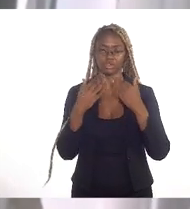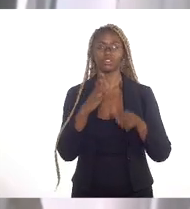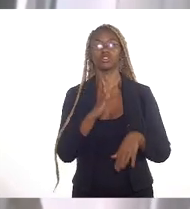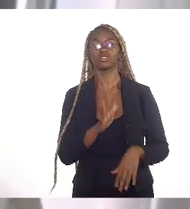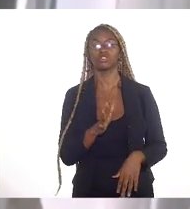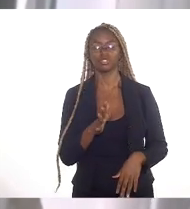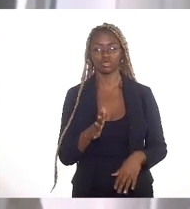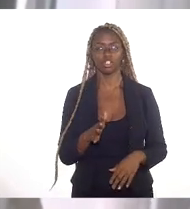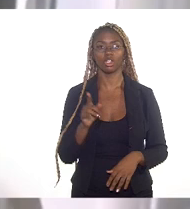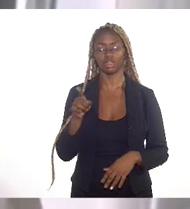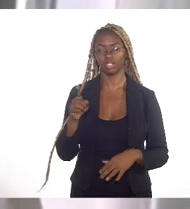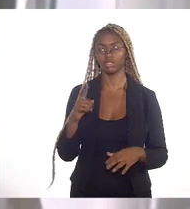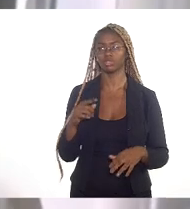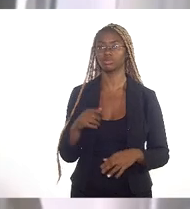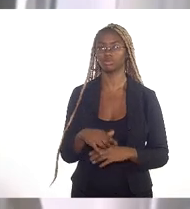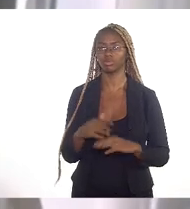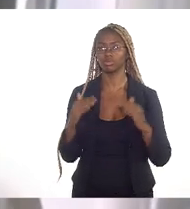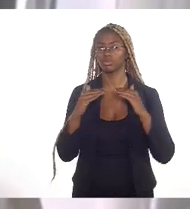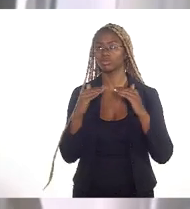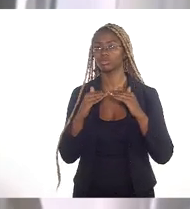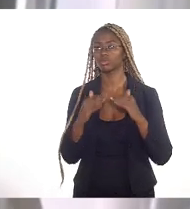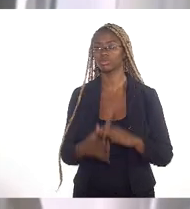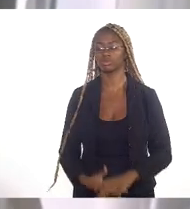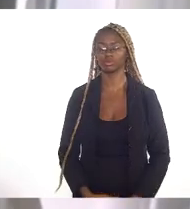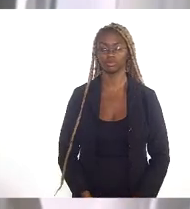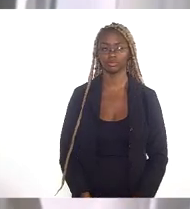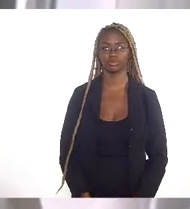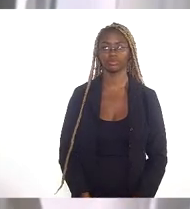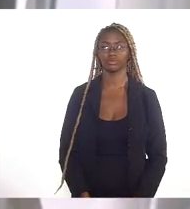plenário, o parecer no mérito é favorável.